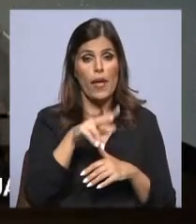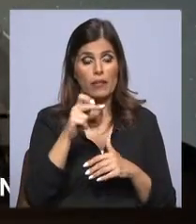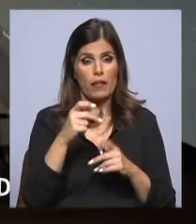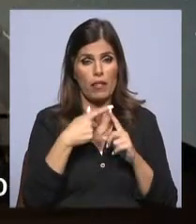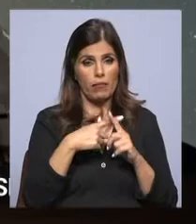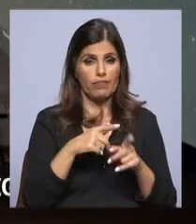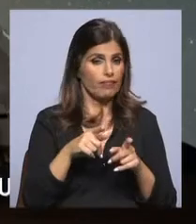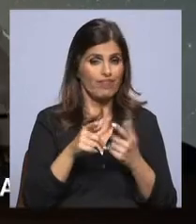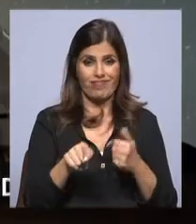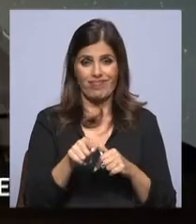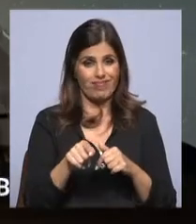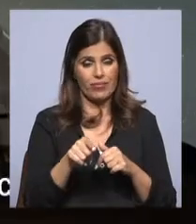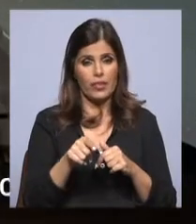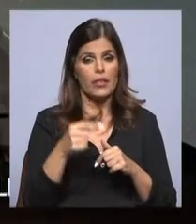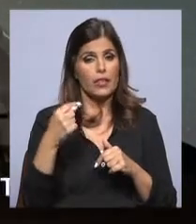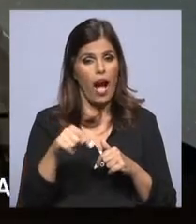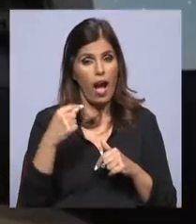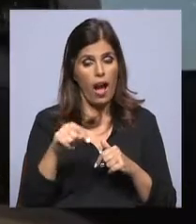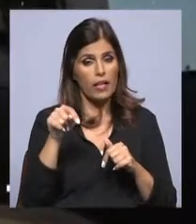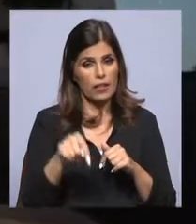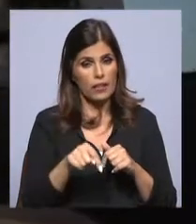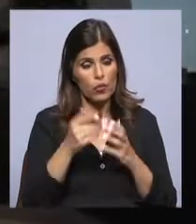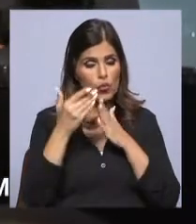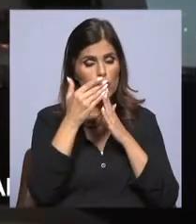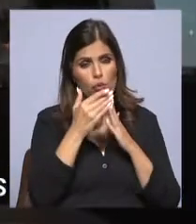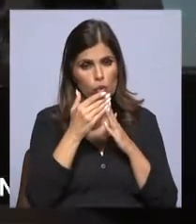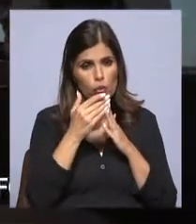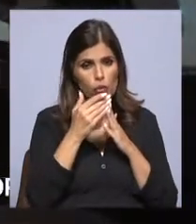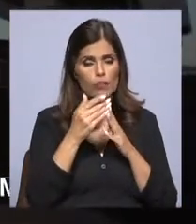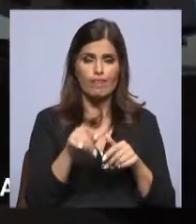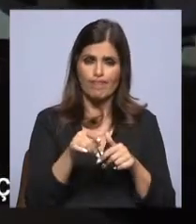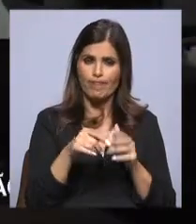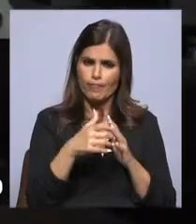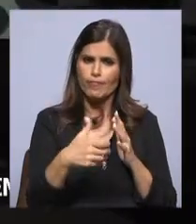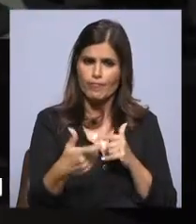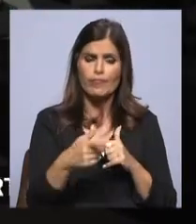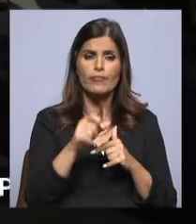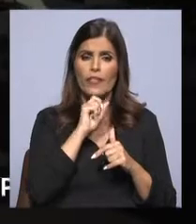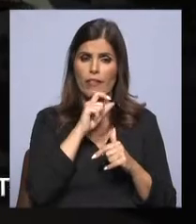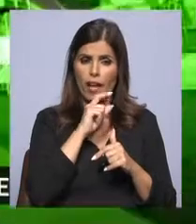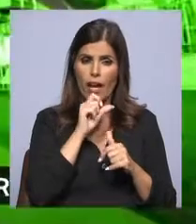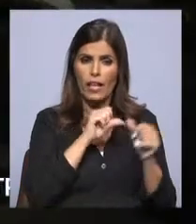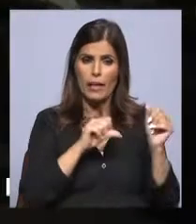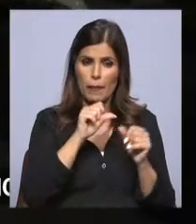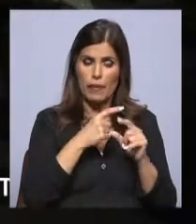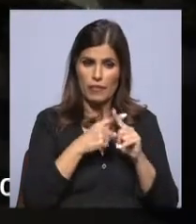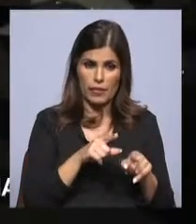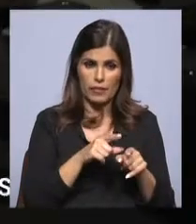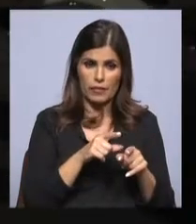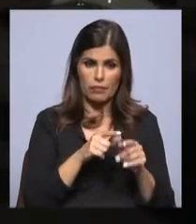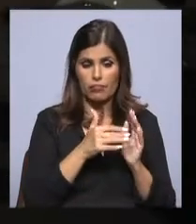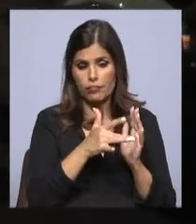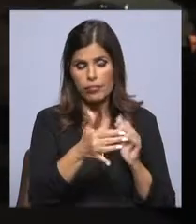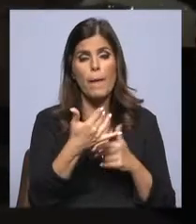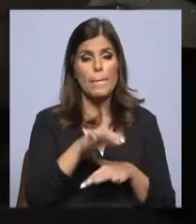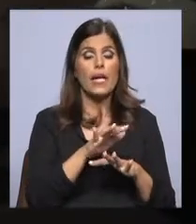interno. E, portanto, nós temos aqui, sobretudo, um estudo muito extenso que nos permite dizer que a química é diversa, bem extensa,